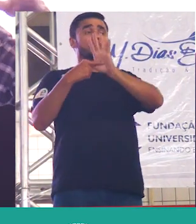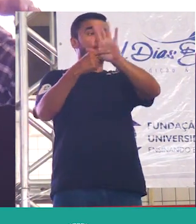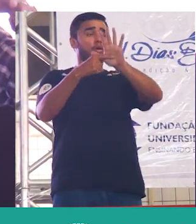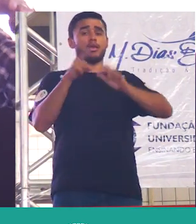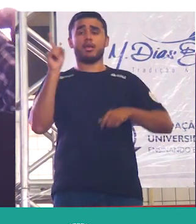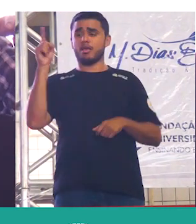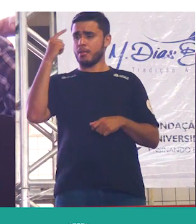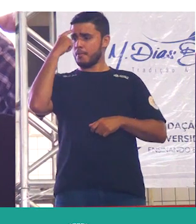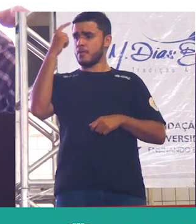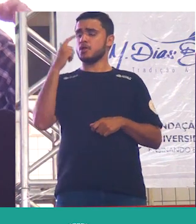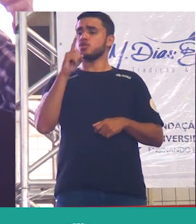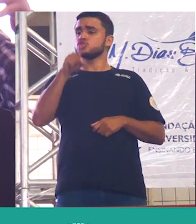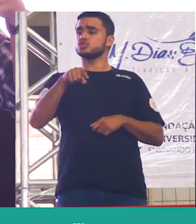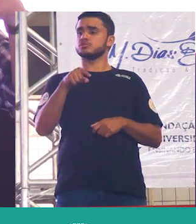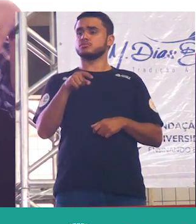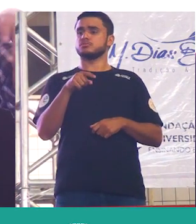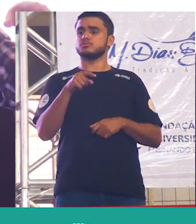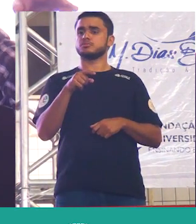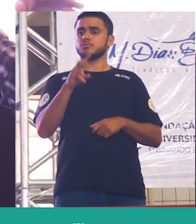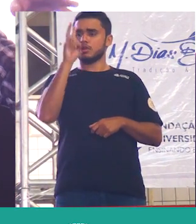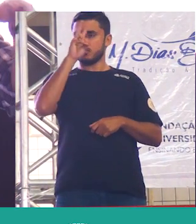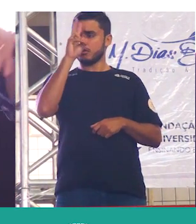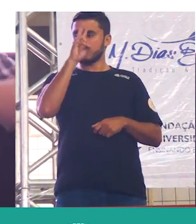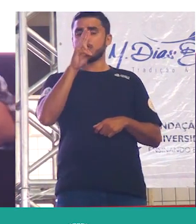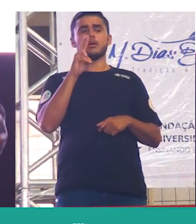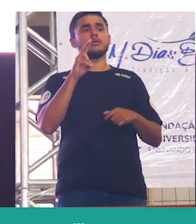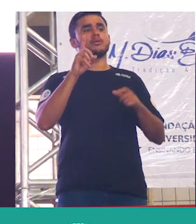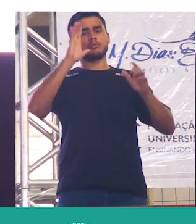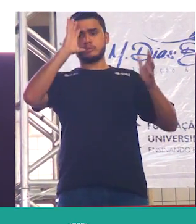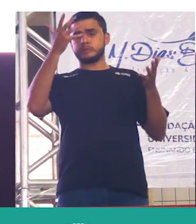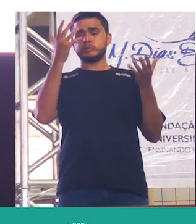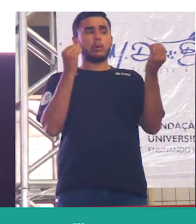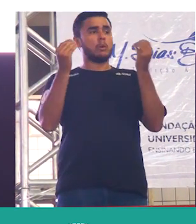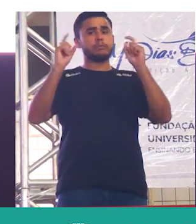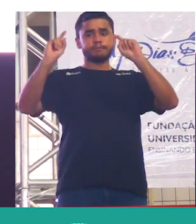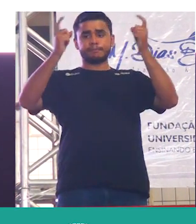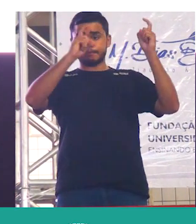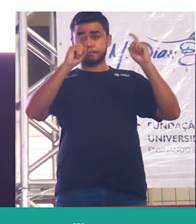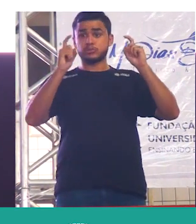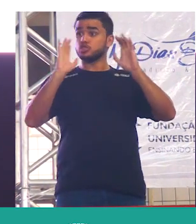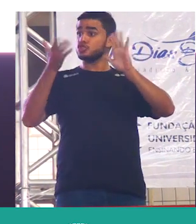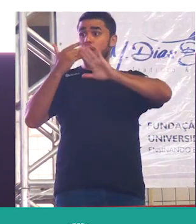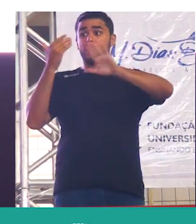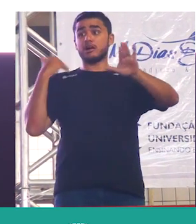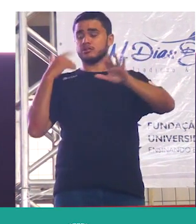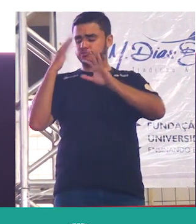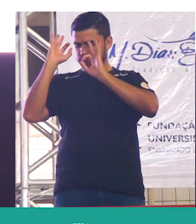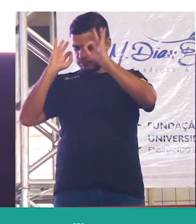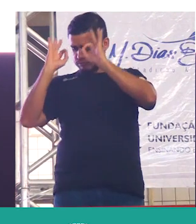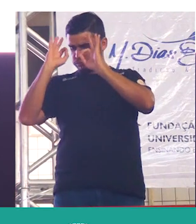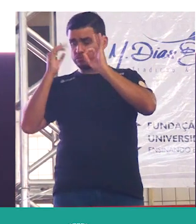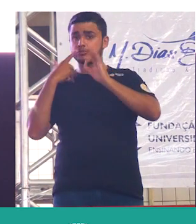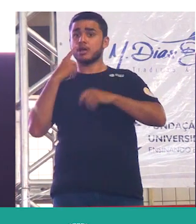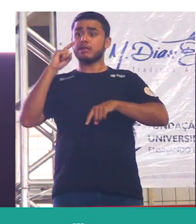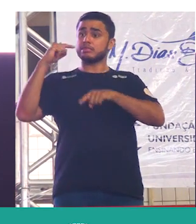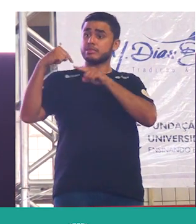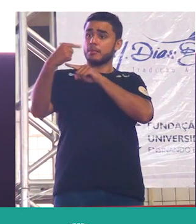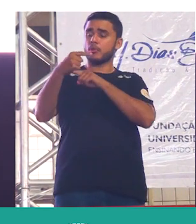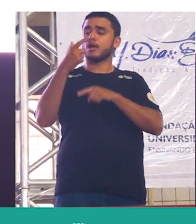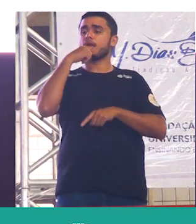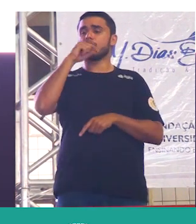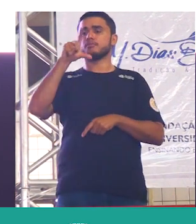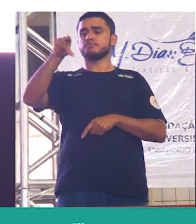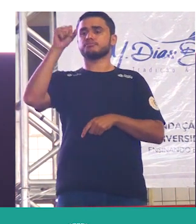simbolicamente, porque as decisões já eram tomadas antes mesmo, mas o primeiro deles, pessoal, é o